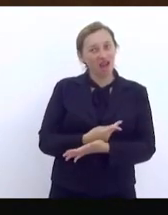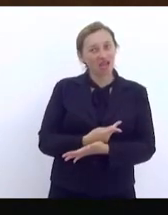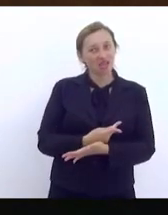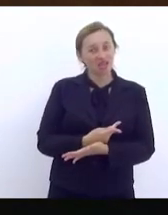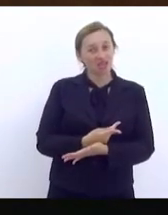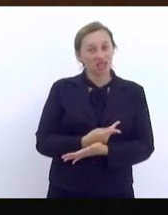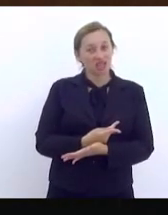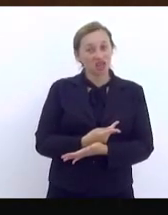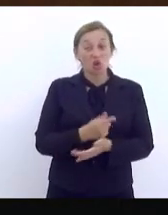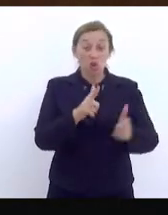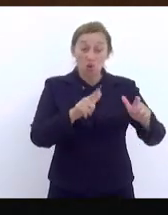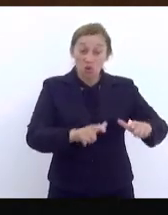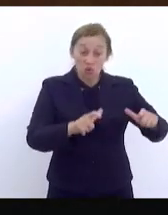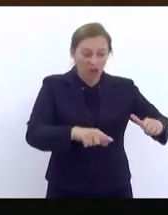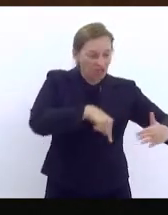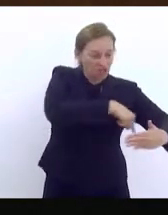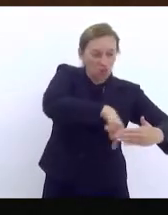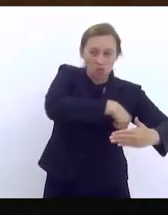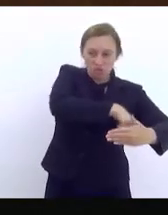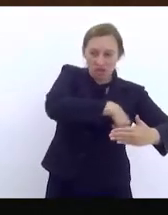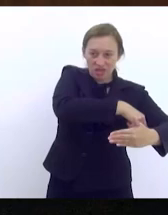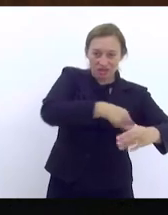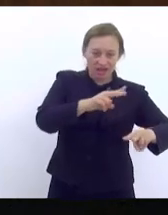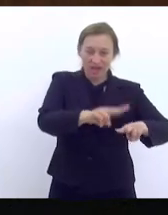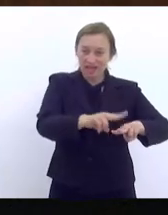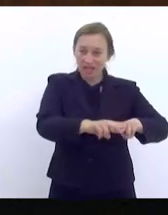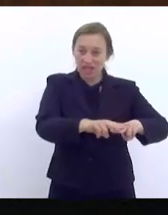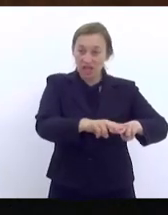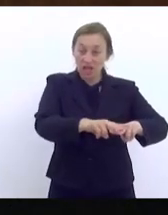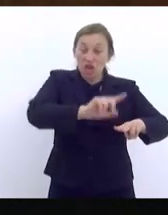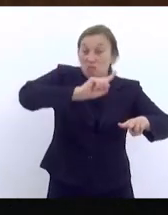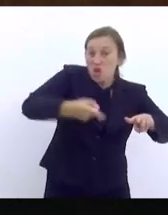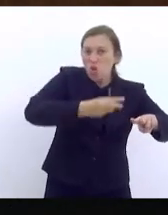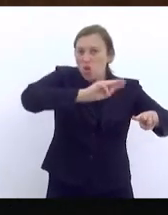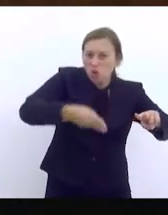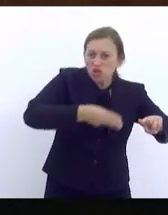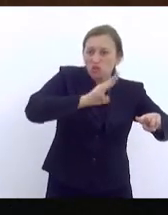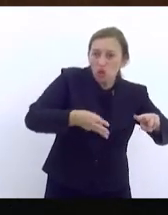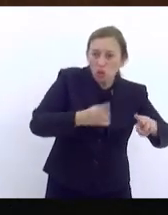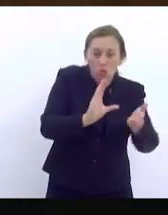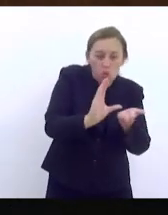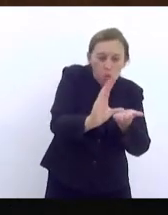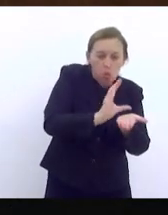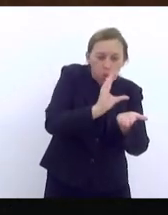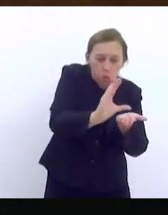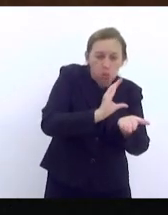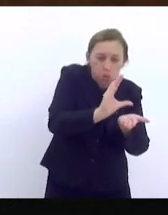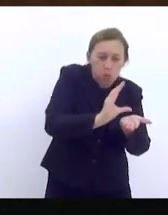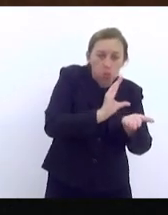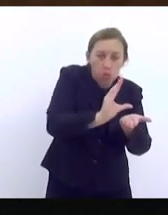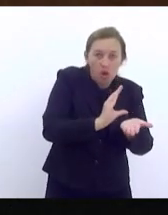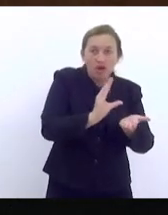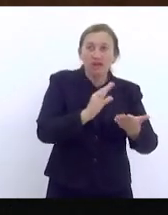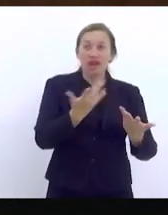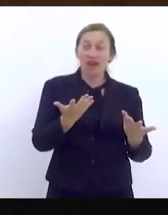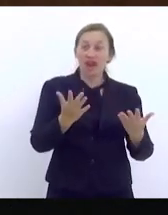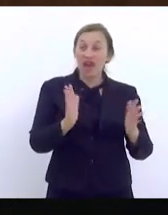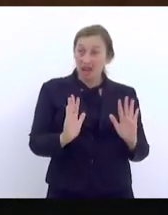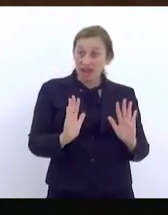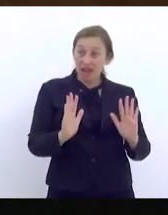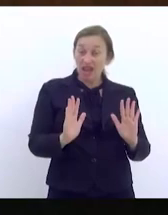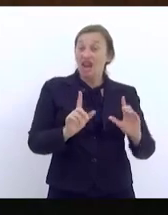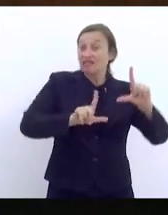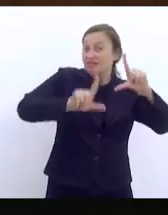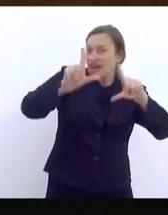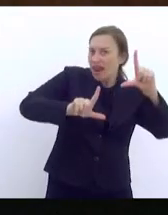que faturam milhões e o estado não arrecada ninguém sabe o dinheiro a farra das quentinhas televisão de uma